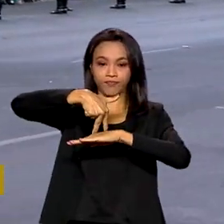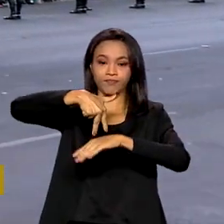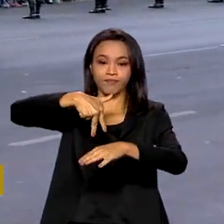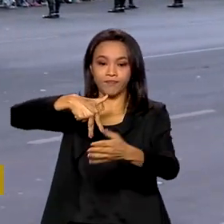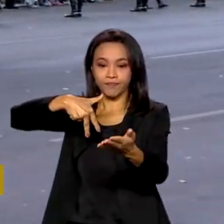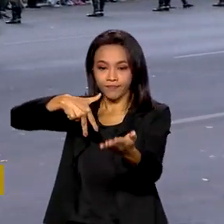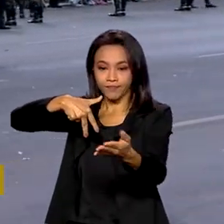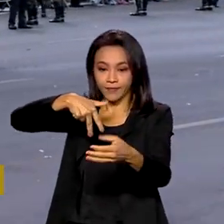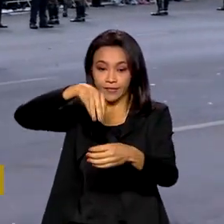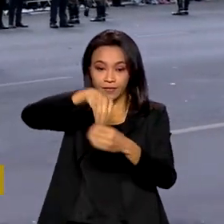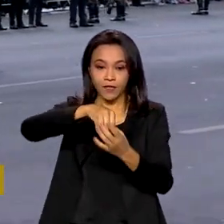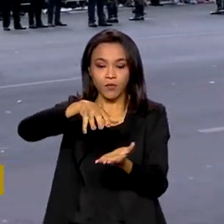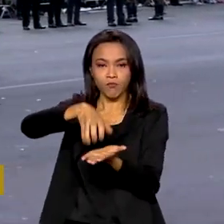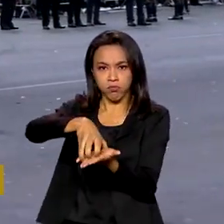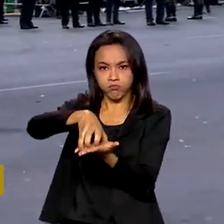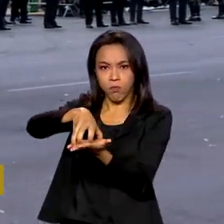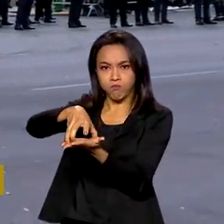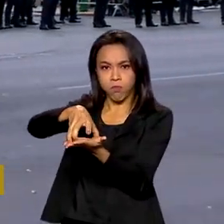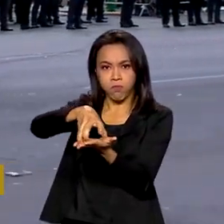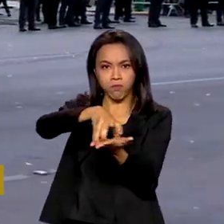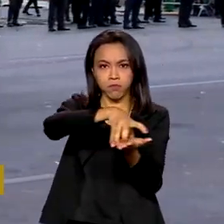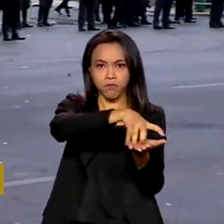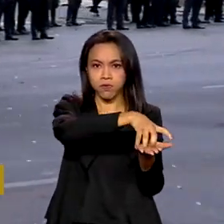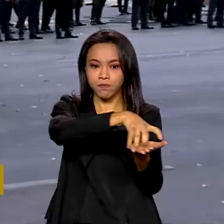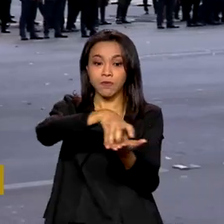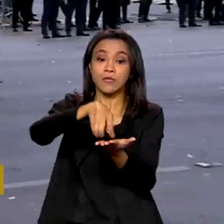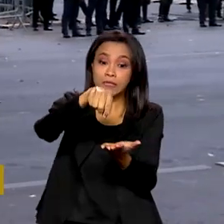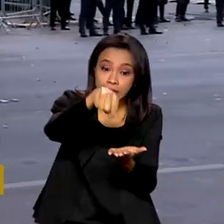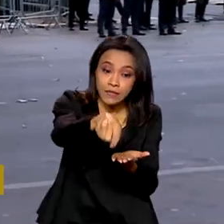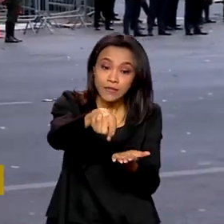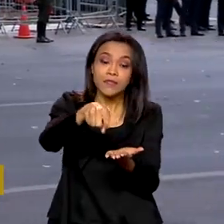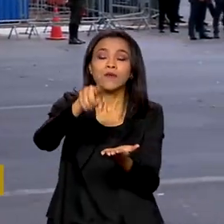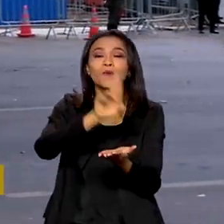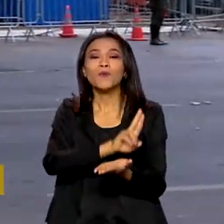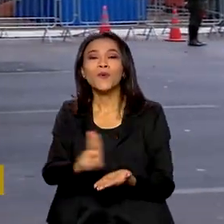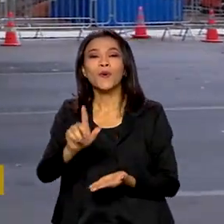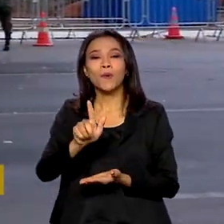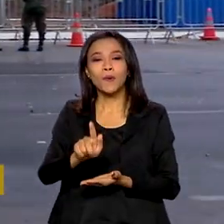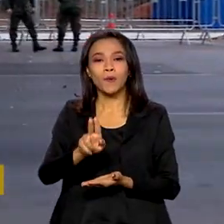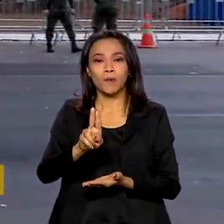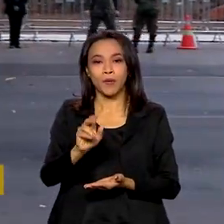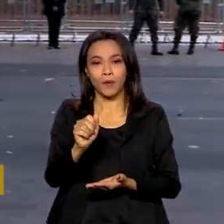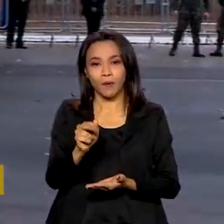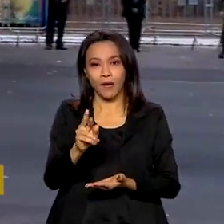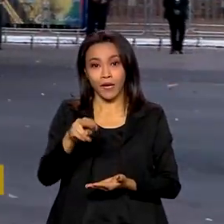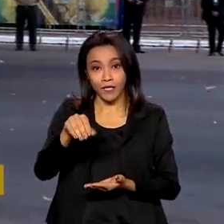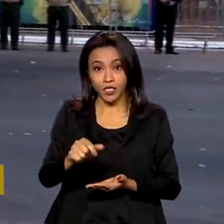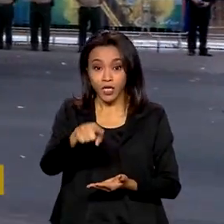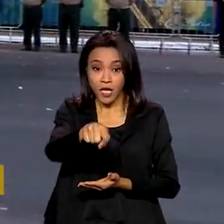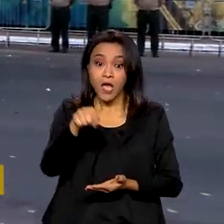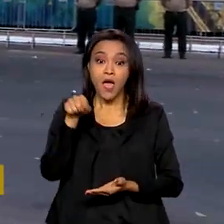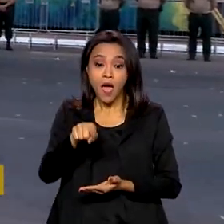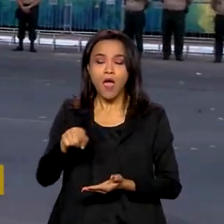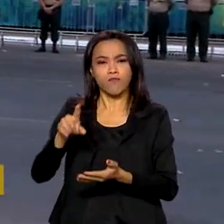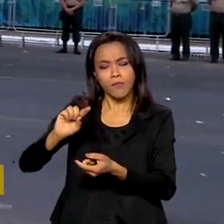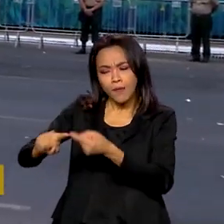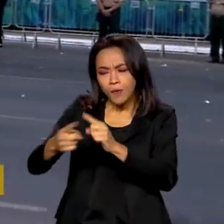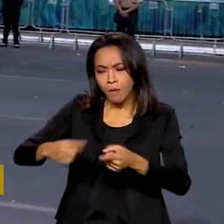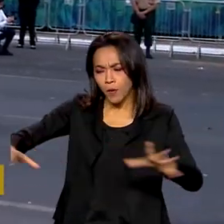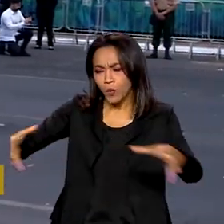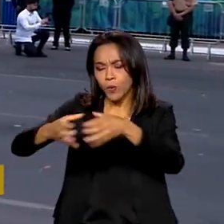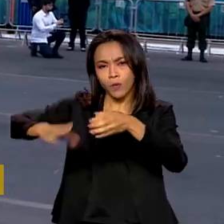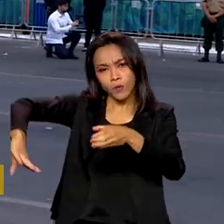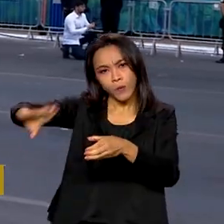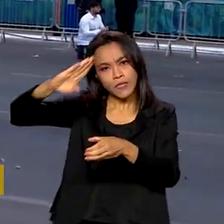na viatura blindada de transporte de pessoal Guarani, desenvolvida em conjunto pelo Exército